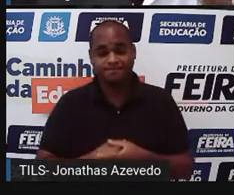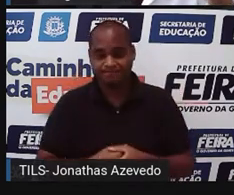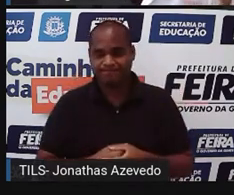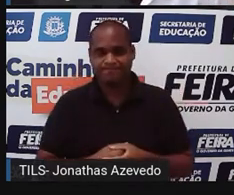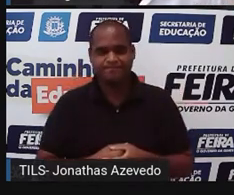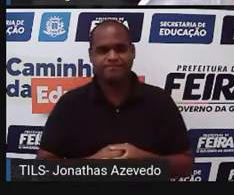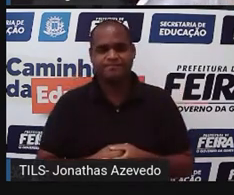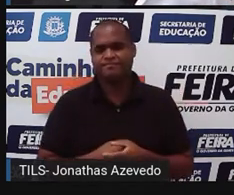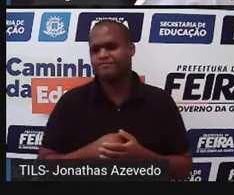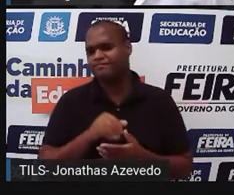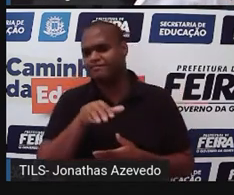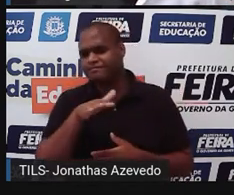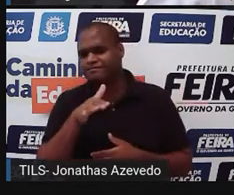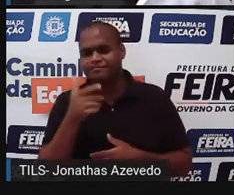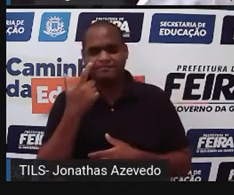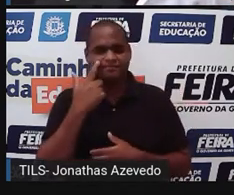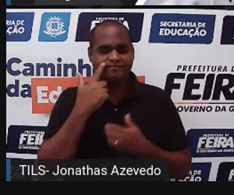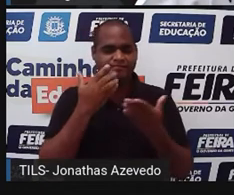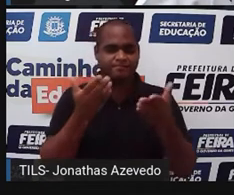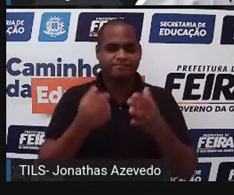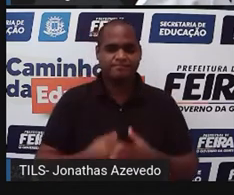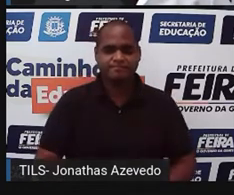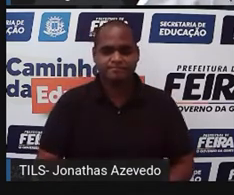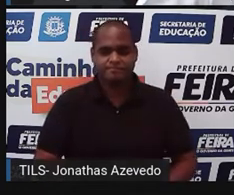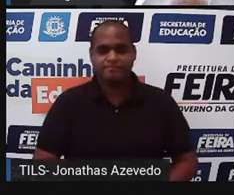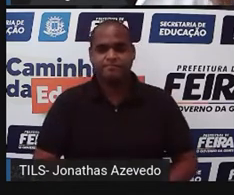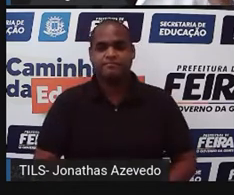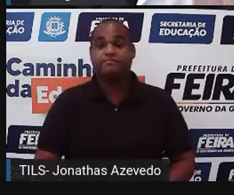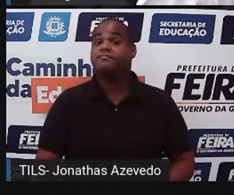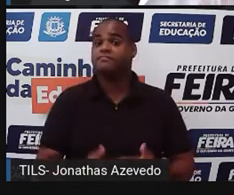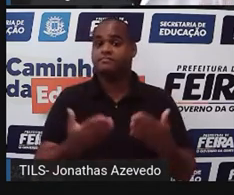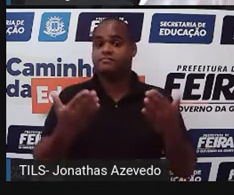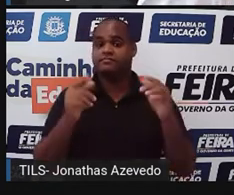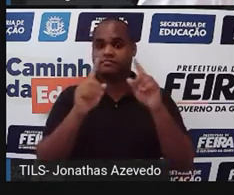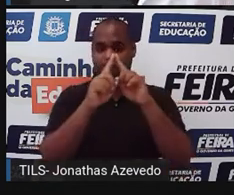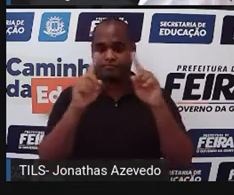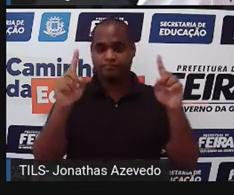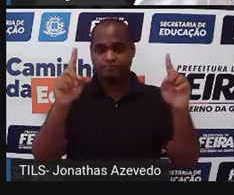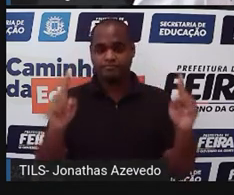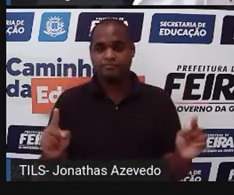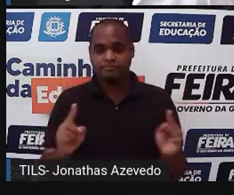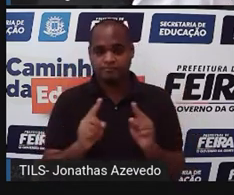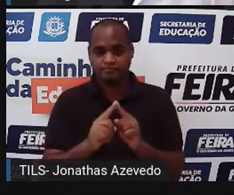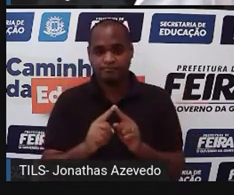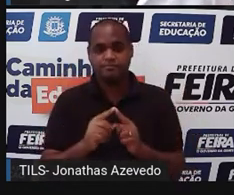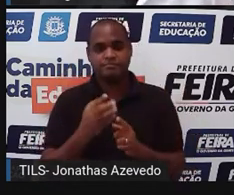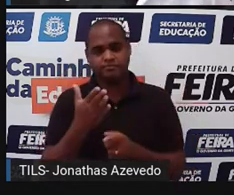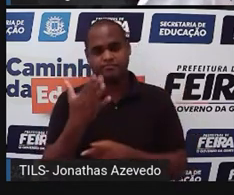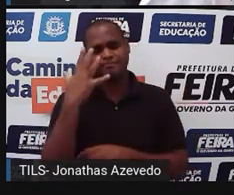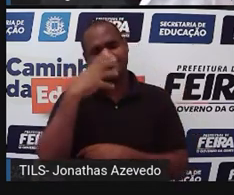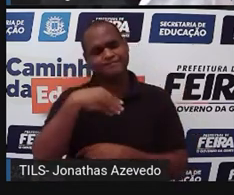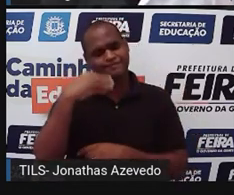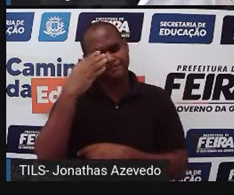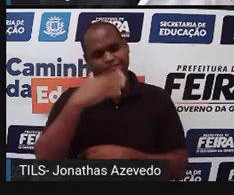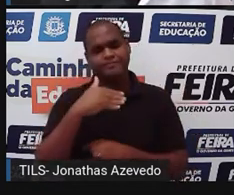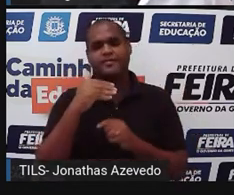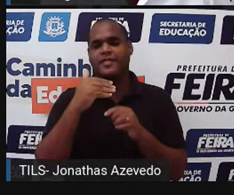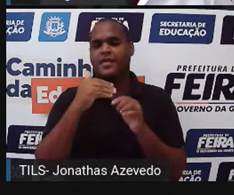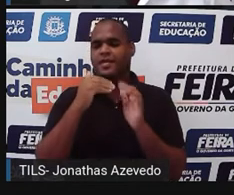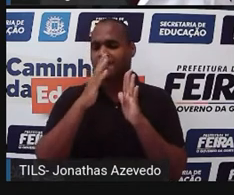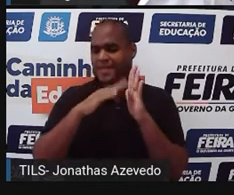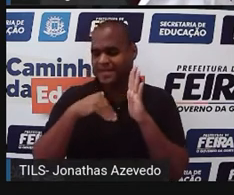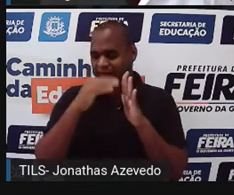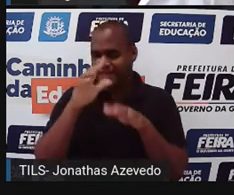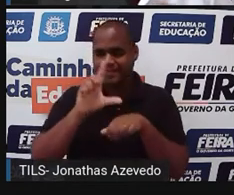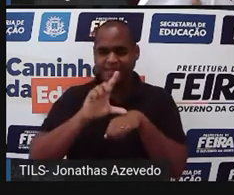ela vai ficar mais ou menos assim ó Ah tá bom o retângulo claro que o meu aqui Tá bonitinho pintado o